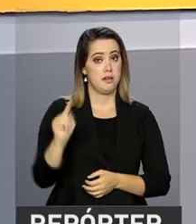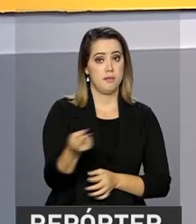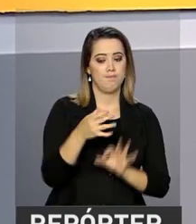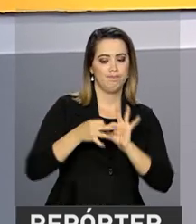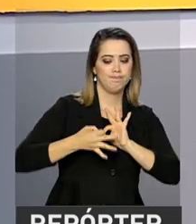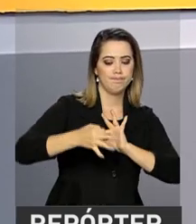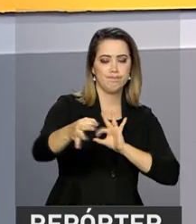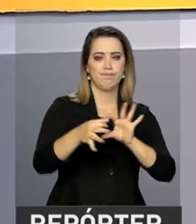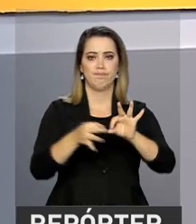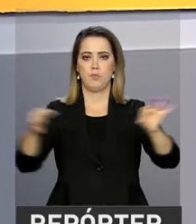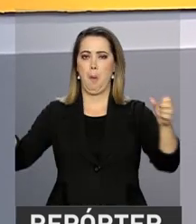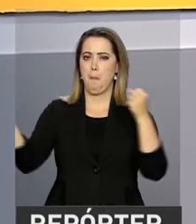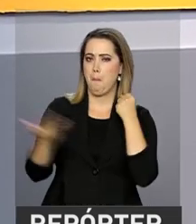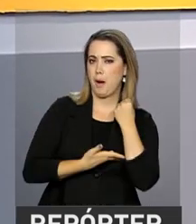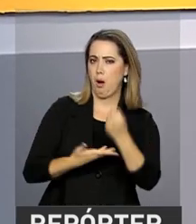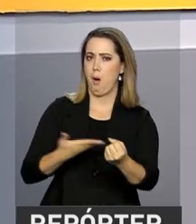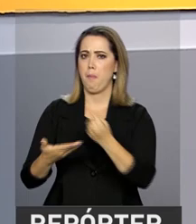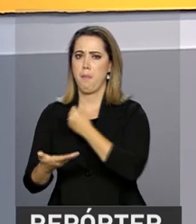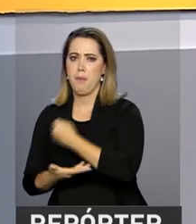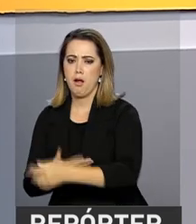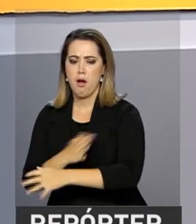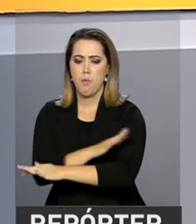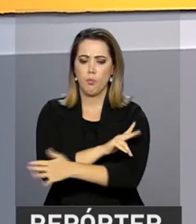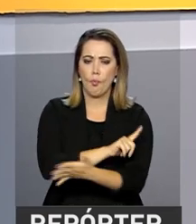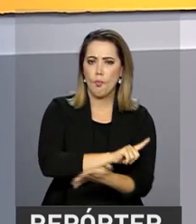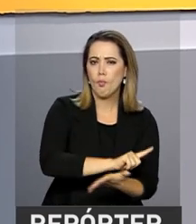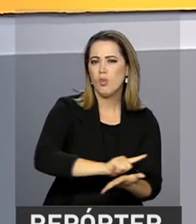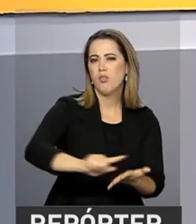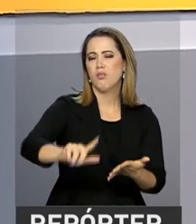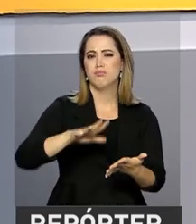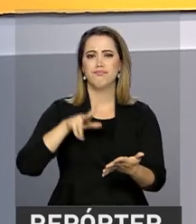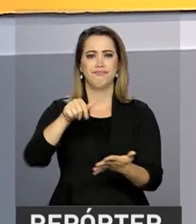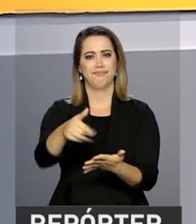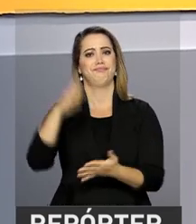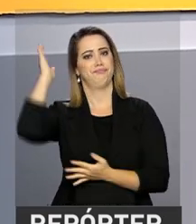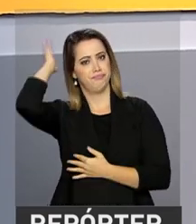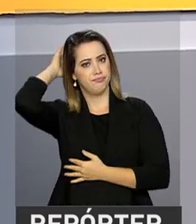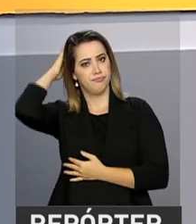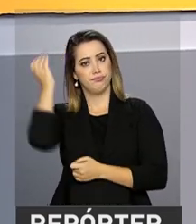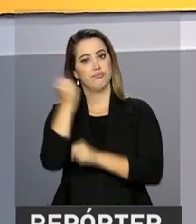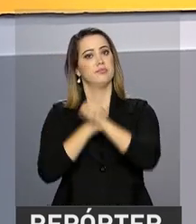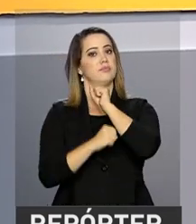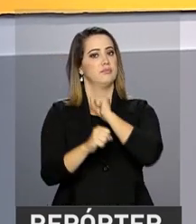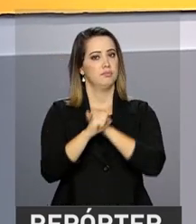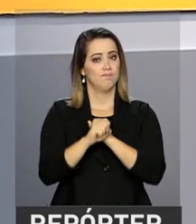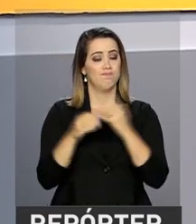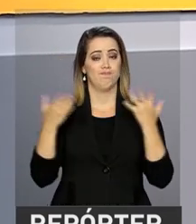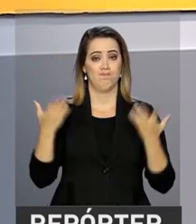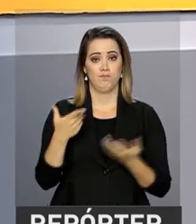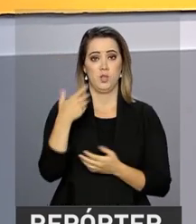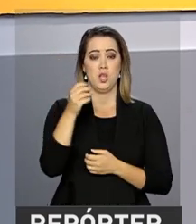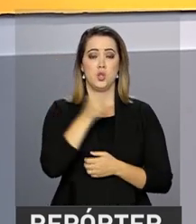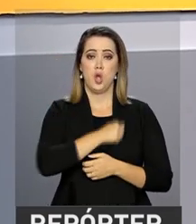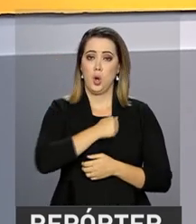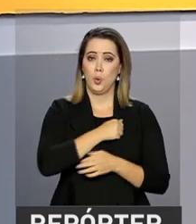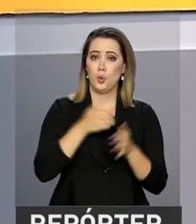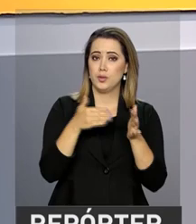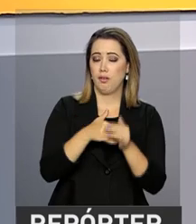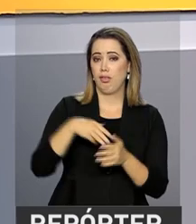desmatados no estado do Pará somente no ano passado. De agosto de 2016 a maio de